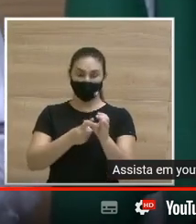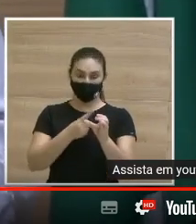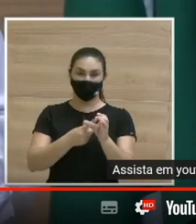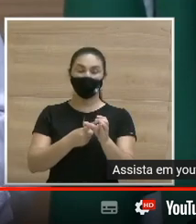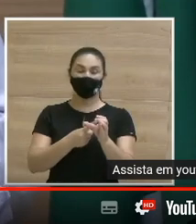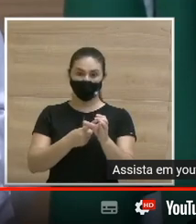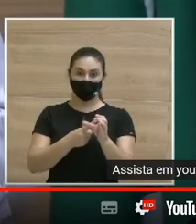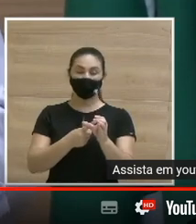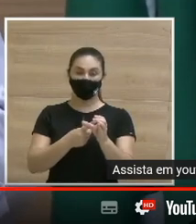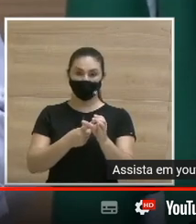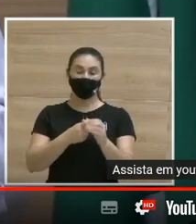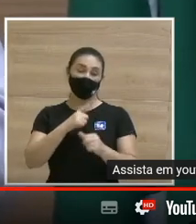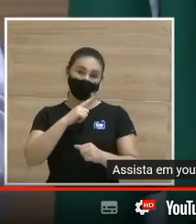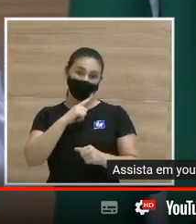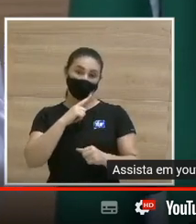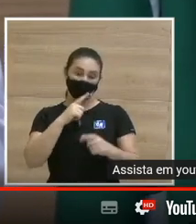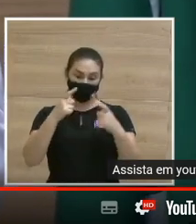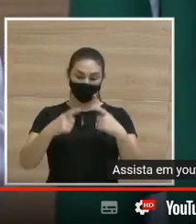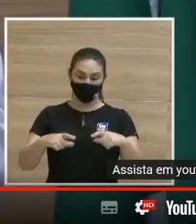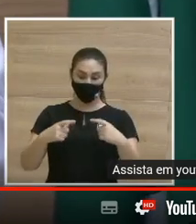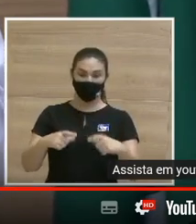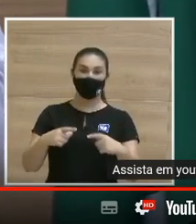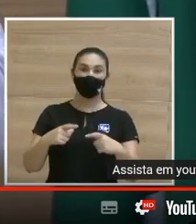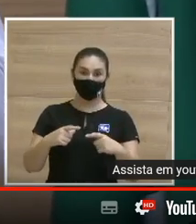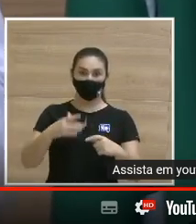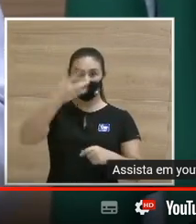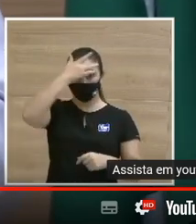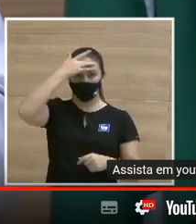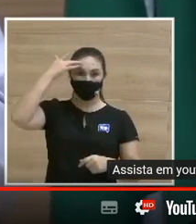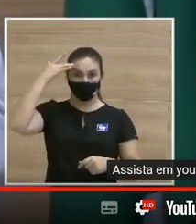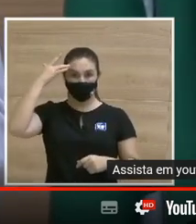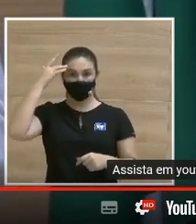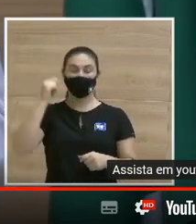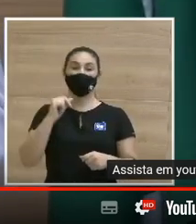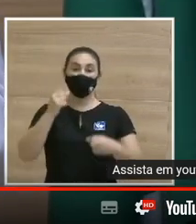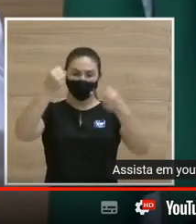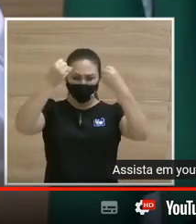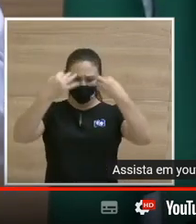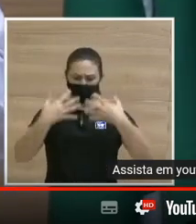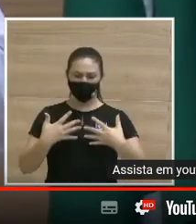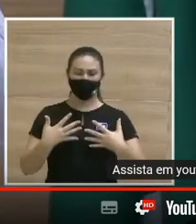que venha até o local, até a sede, alguém daquela instituição